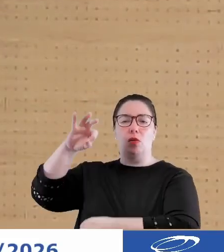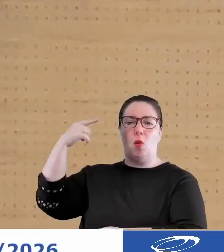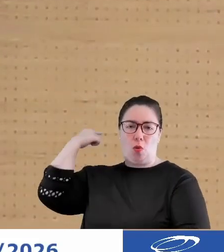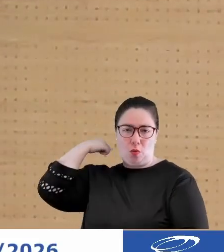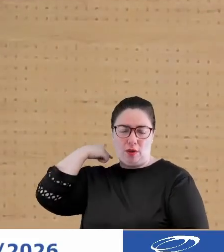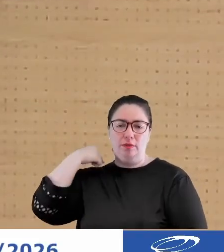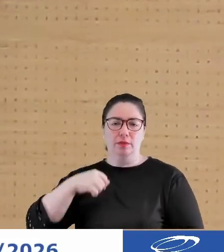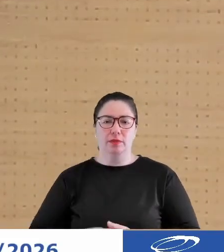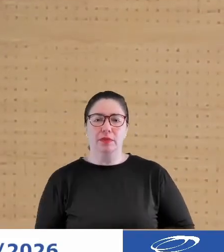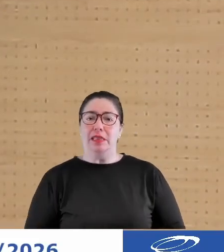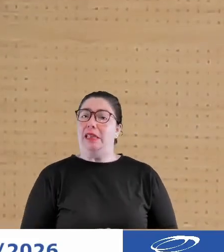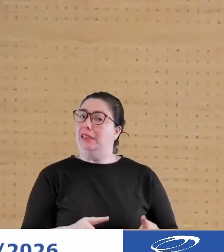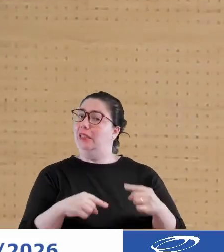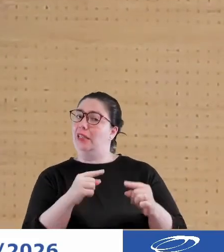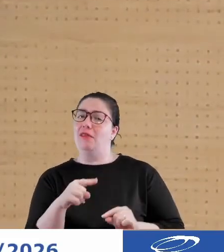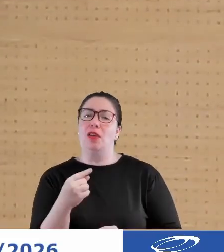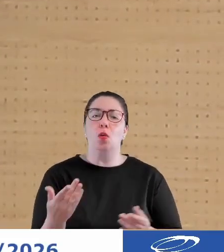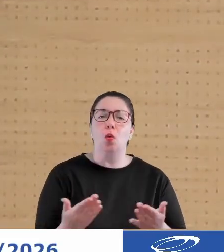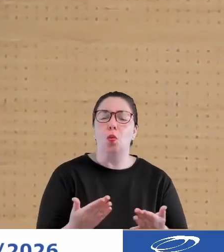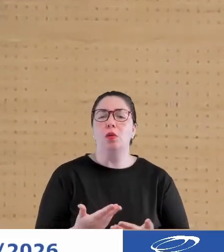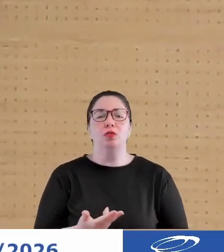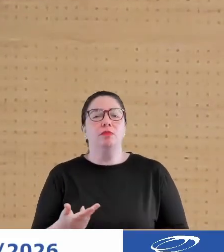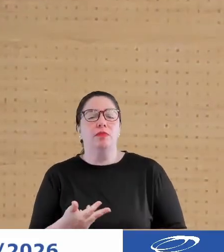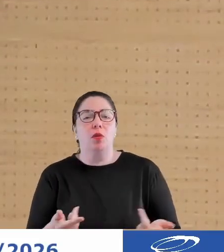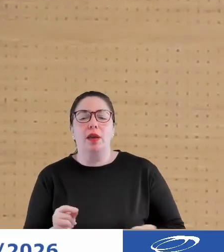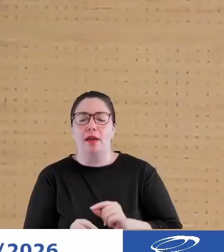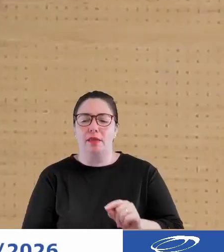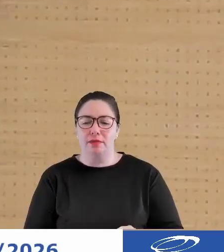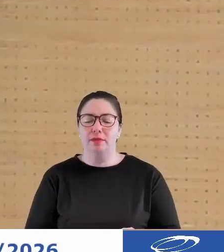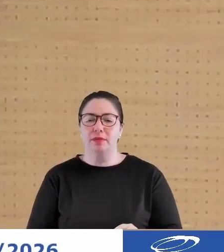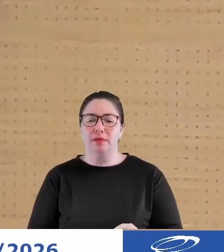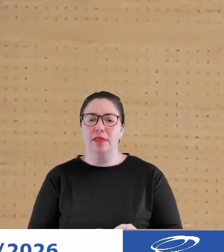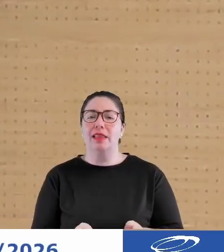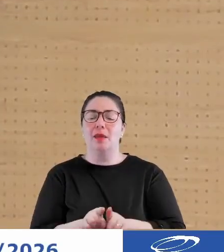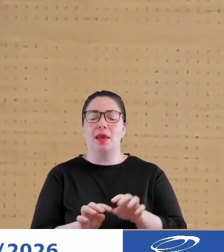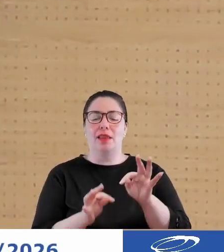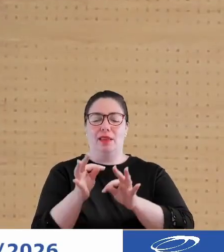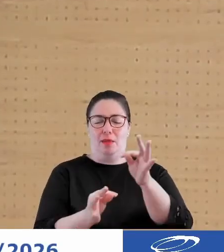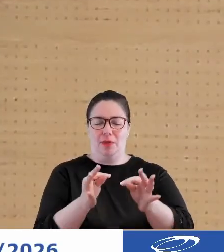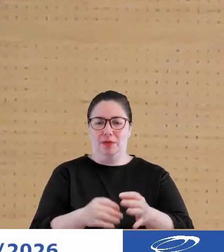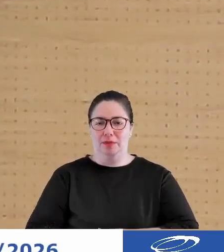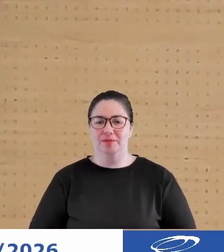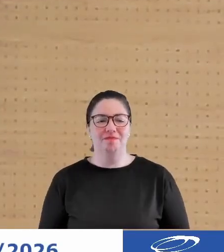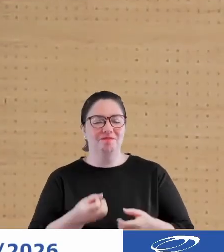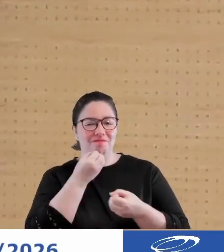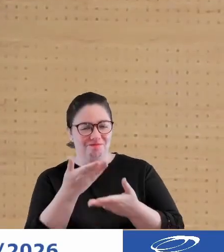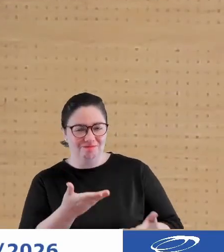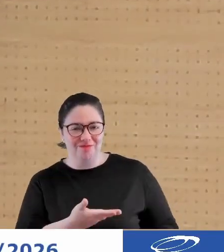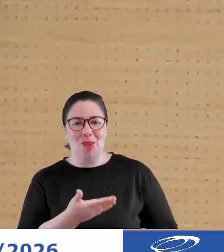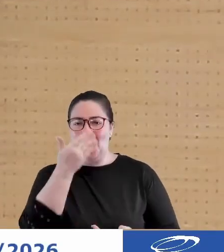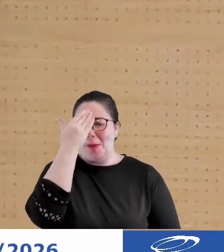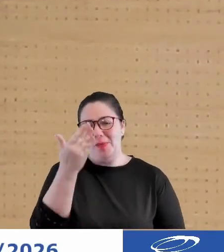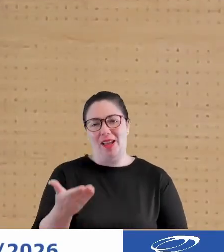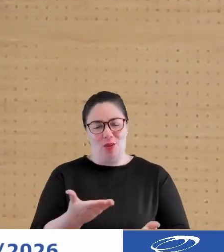no diagnóstico e no tratamento. Nelson, seja muito bem-vindo. Muito obrigada por ter aceito o nosso convite. A